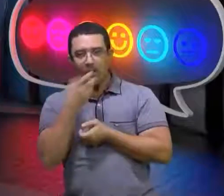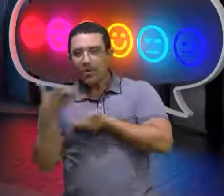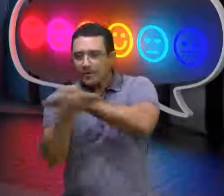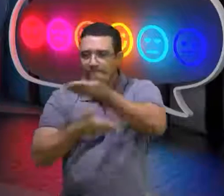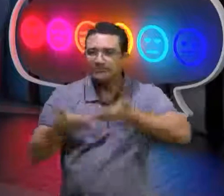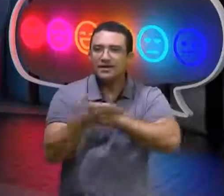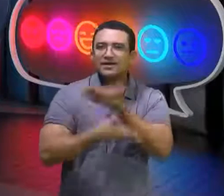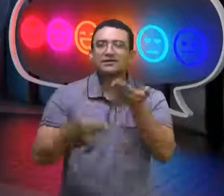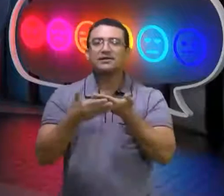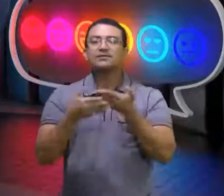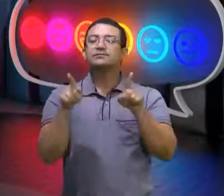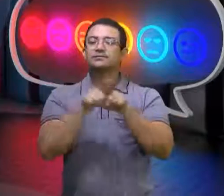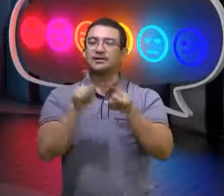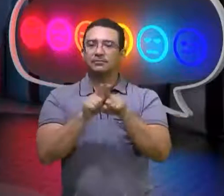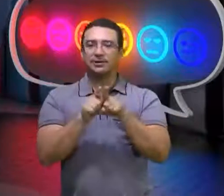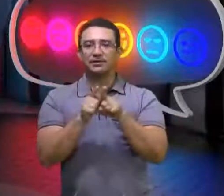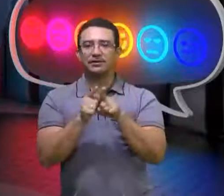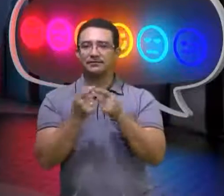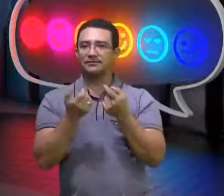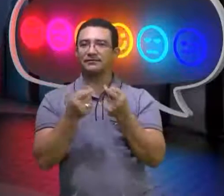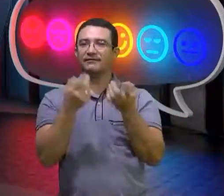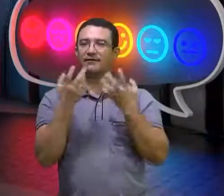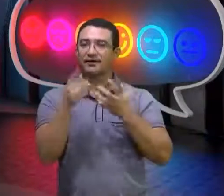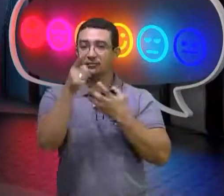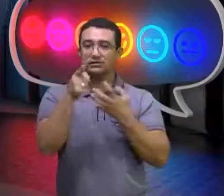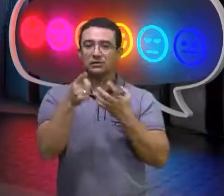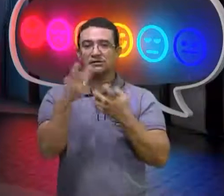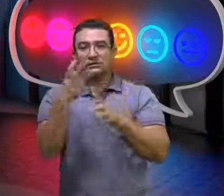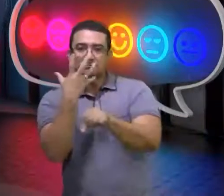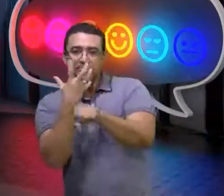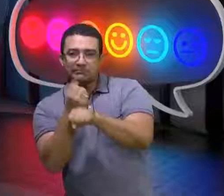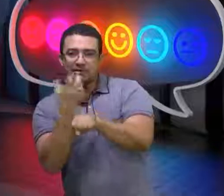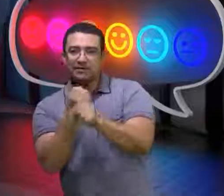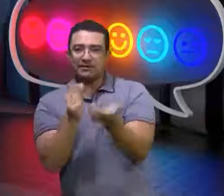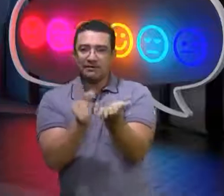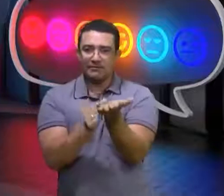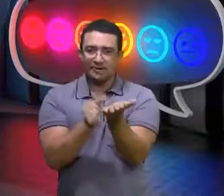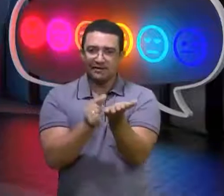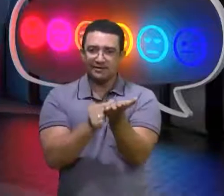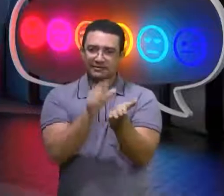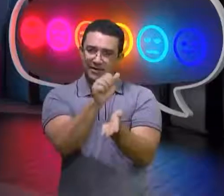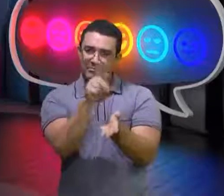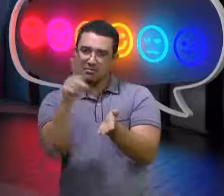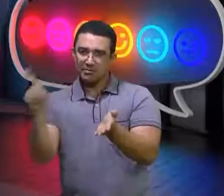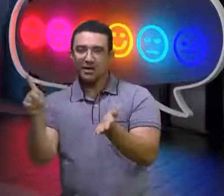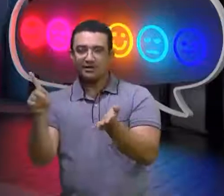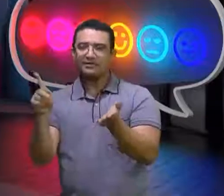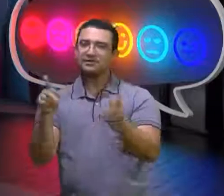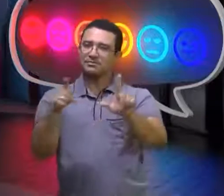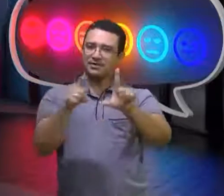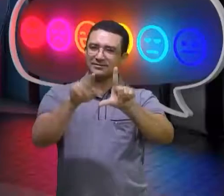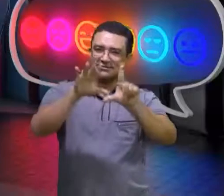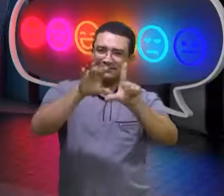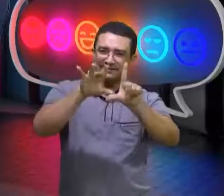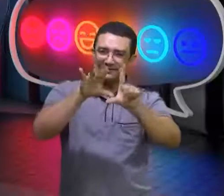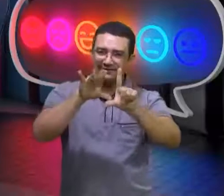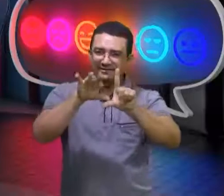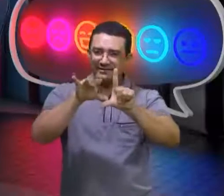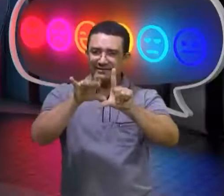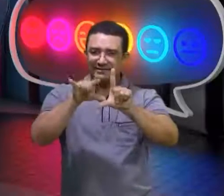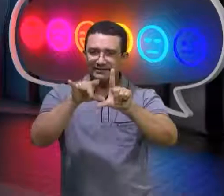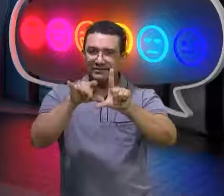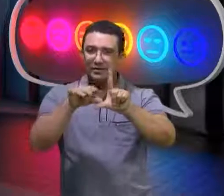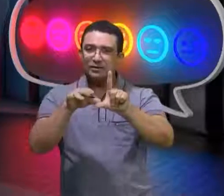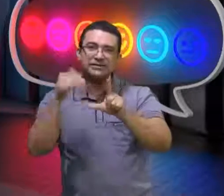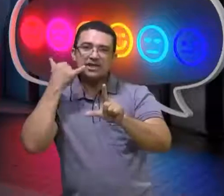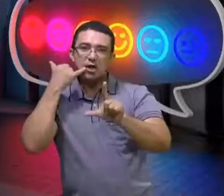vocês, já deixo o recadinho para quem tiver como baixar o aplicativo, de ler o código QR Code, já fica à vontade